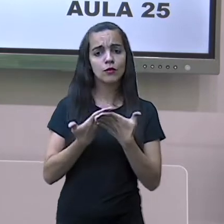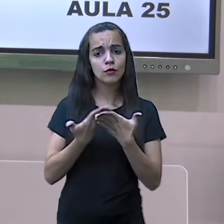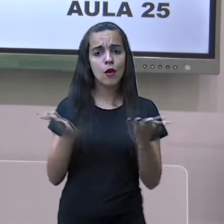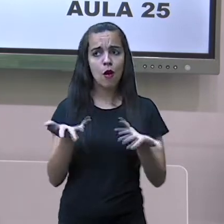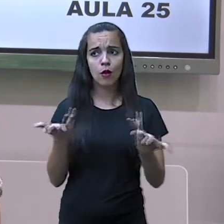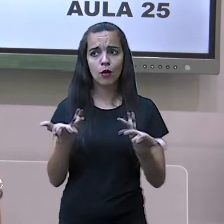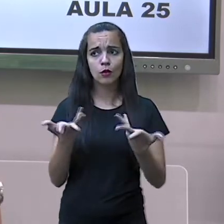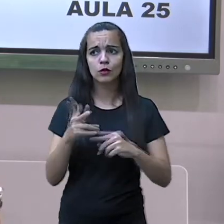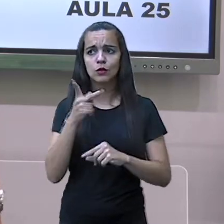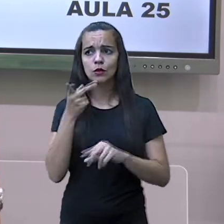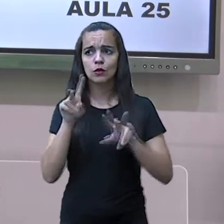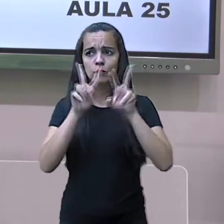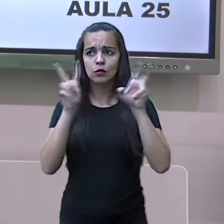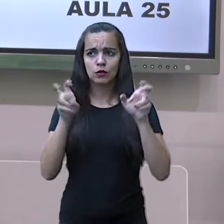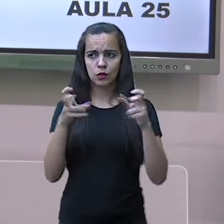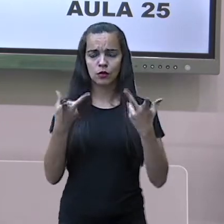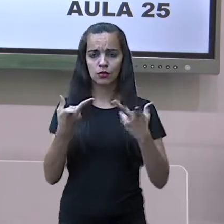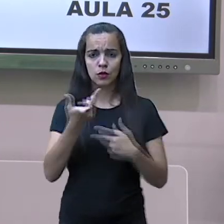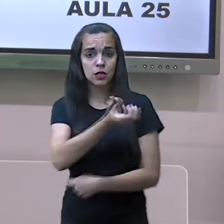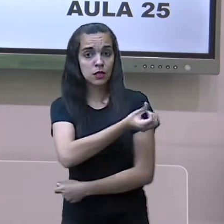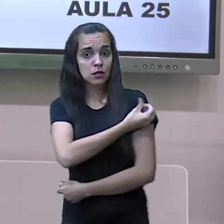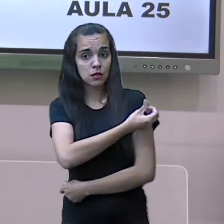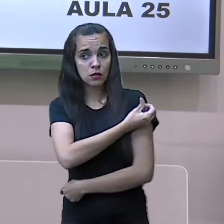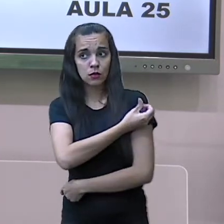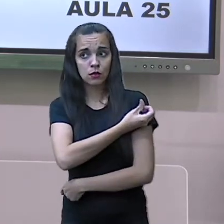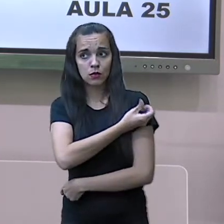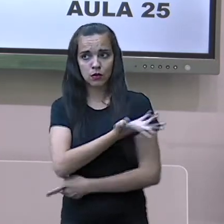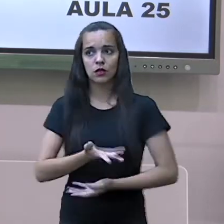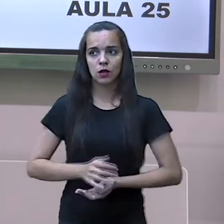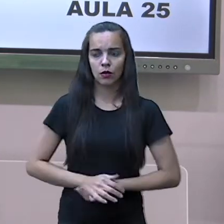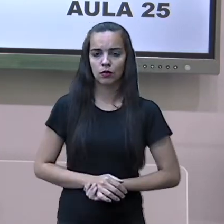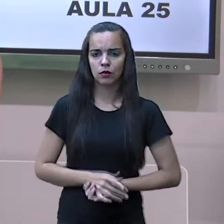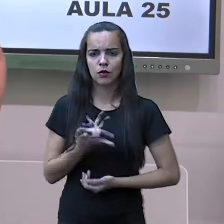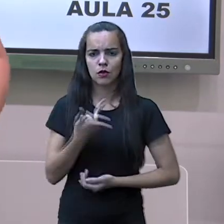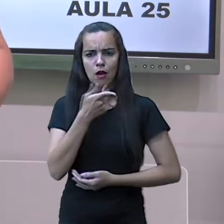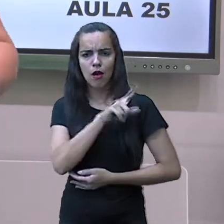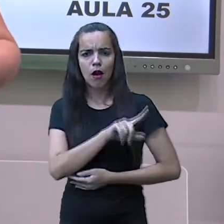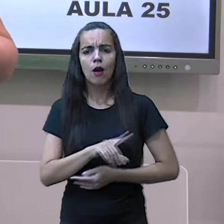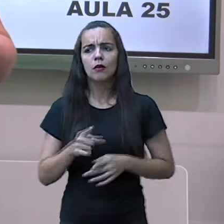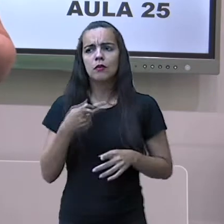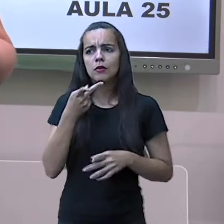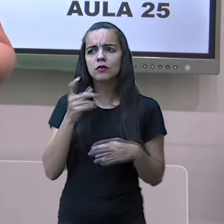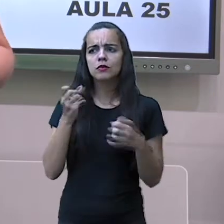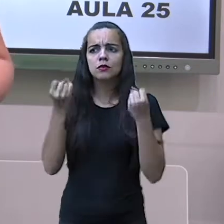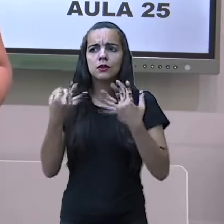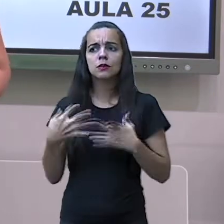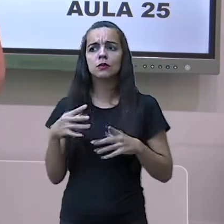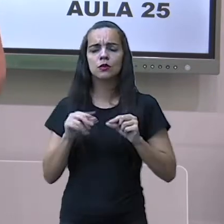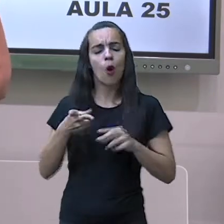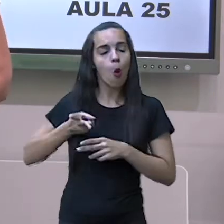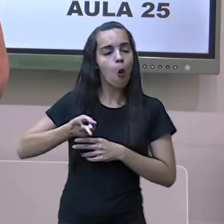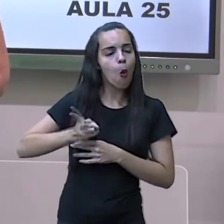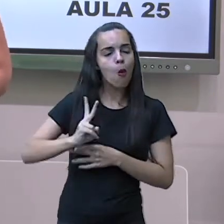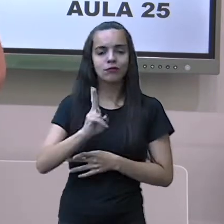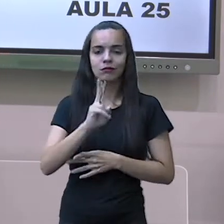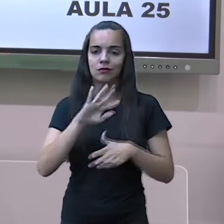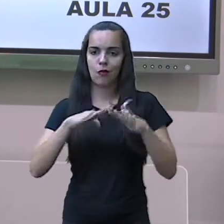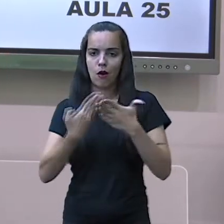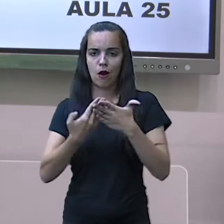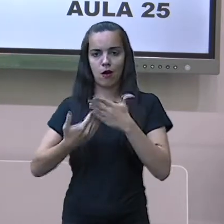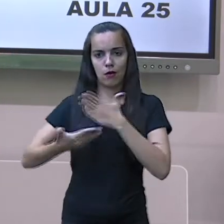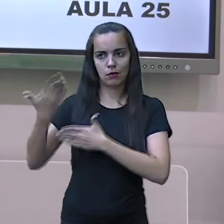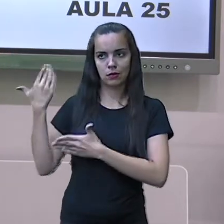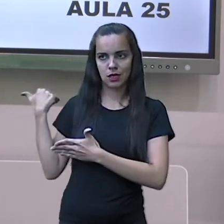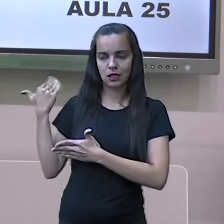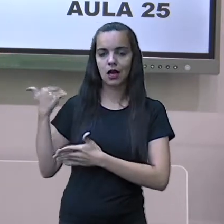25 para o 6º ano do ensino fundamental. E nós vamos continuar a falar sobre as